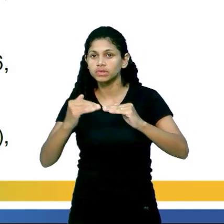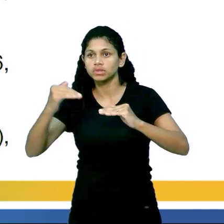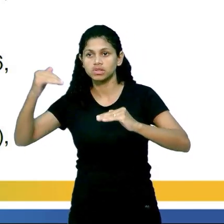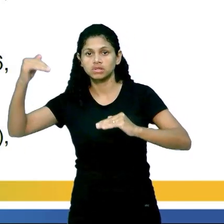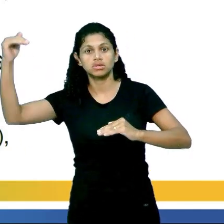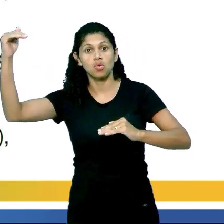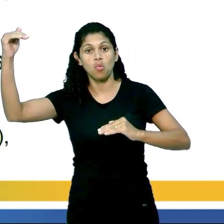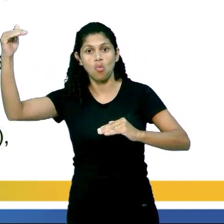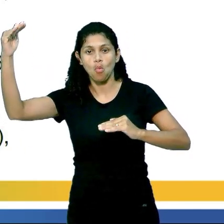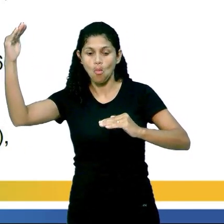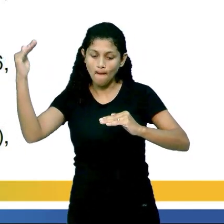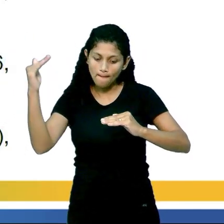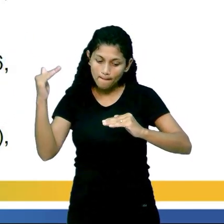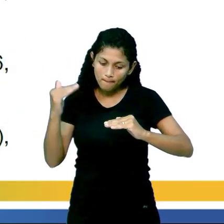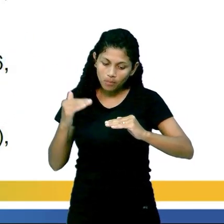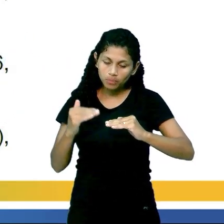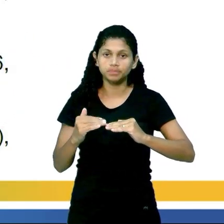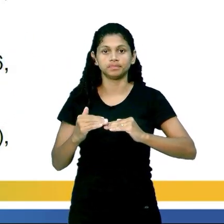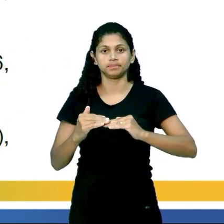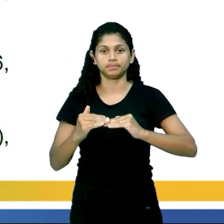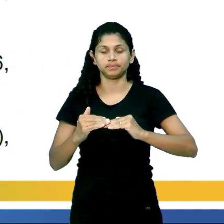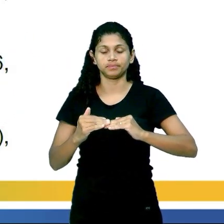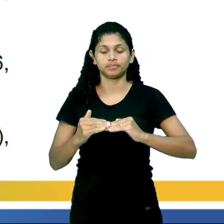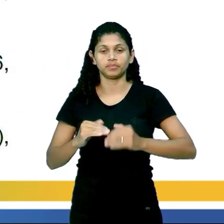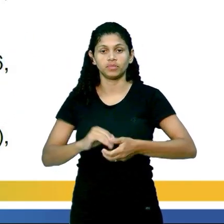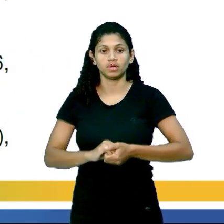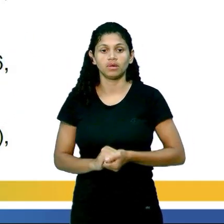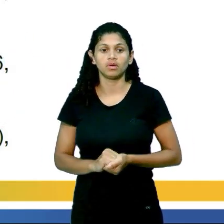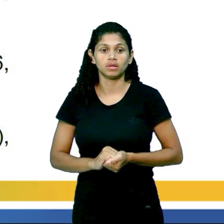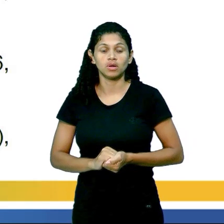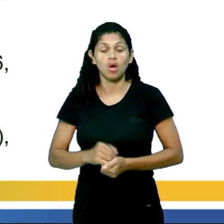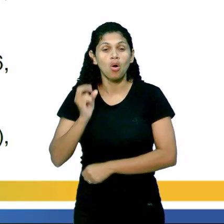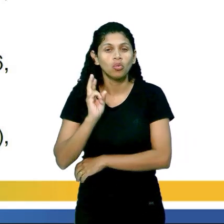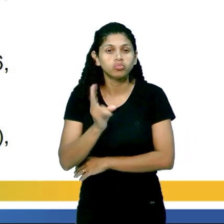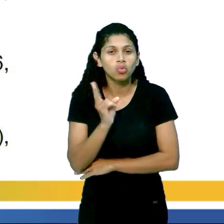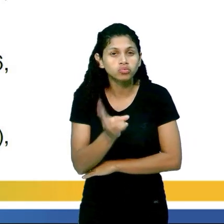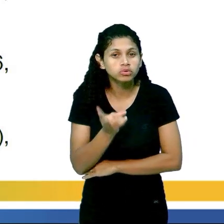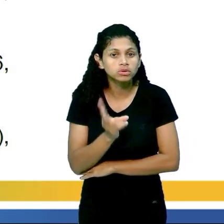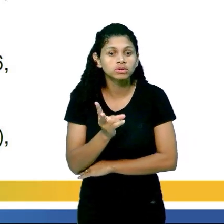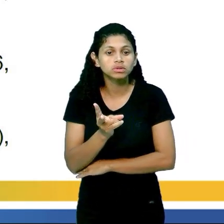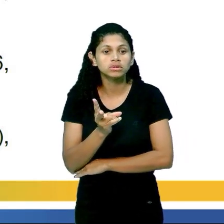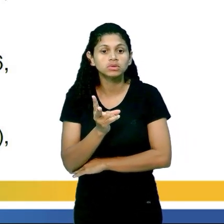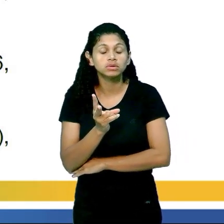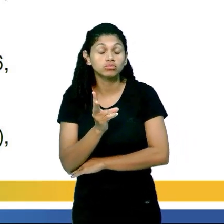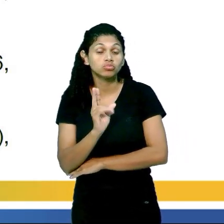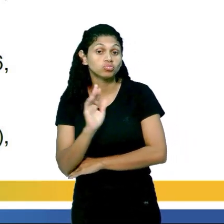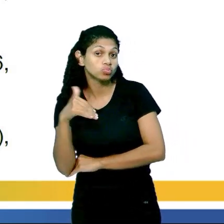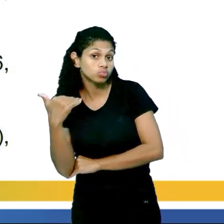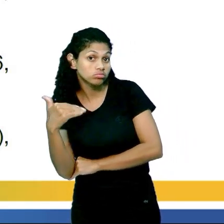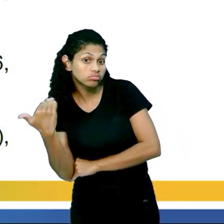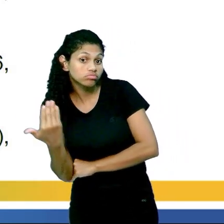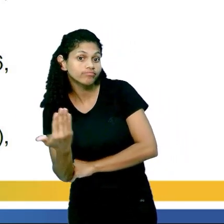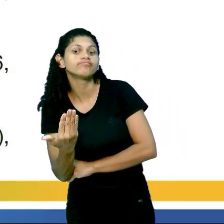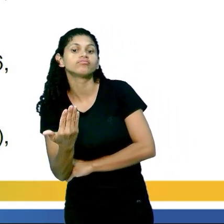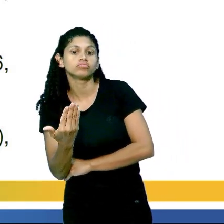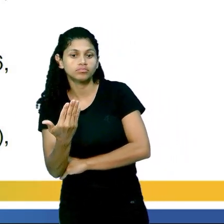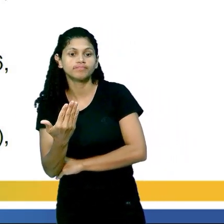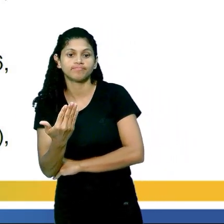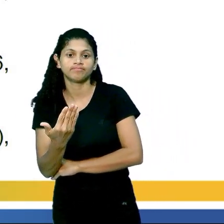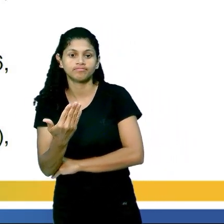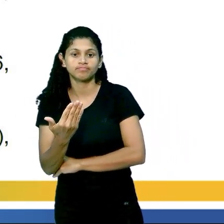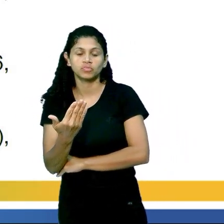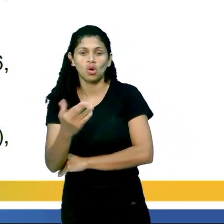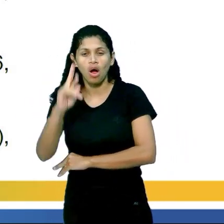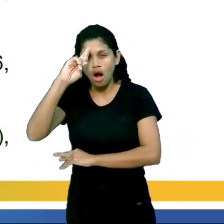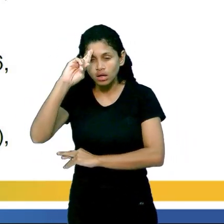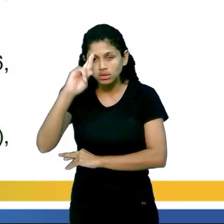constante é quando a razão é igual a zero. No exemplo aí nós podemos ver que de um termo para o outro